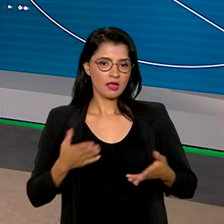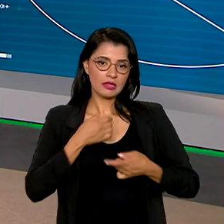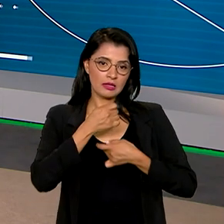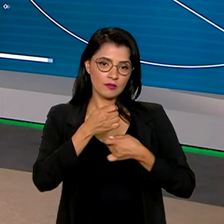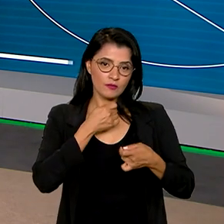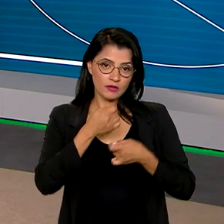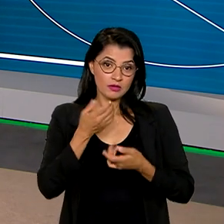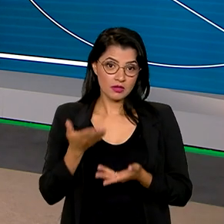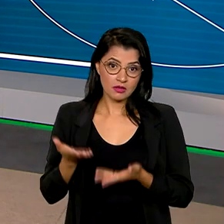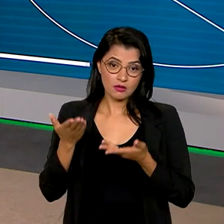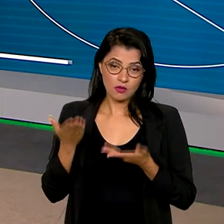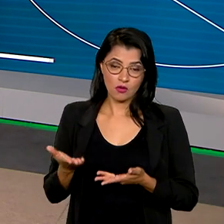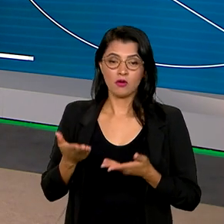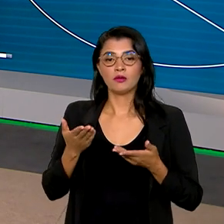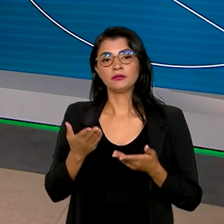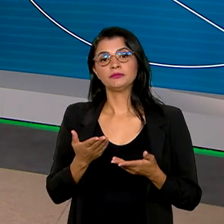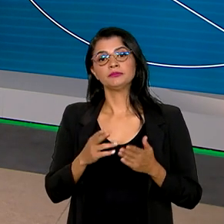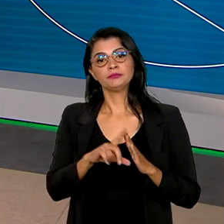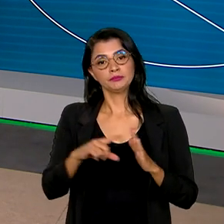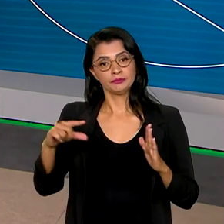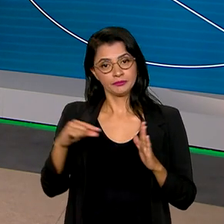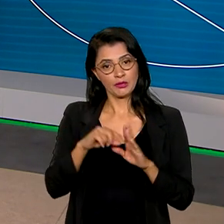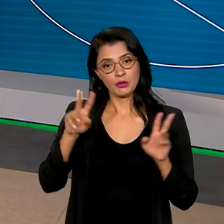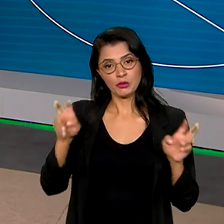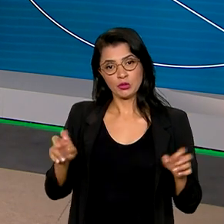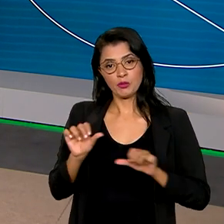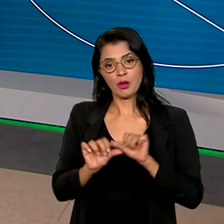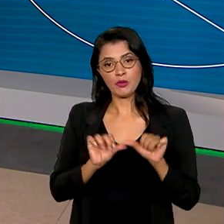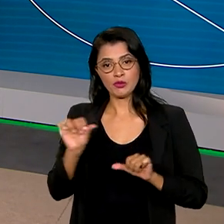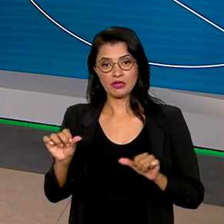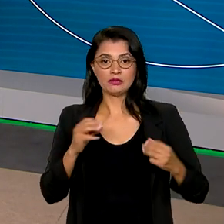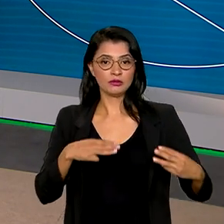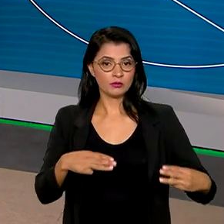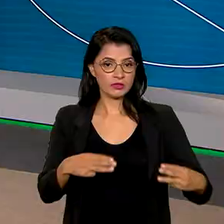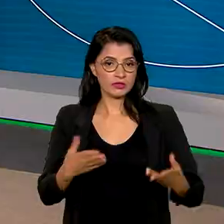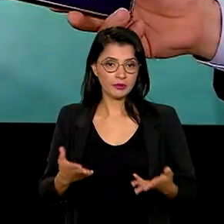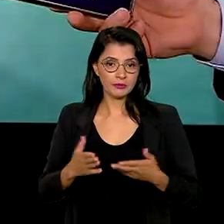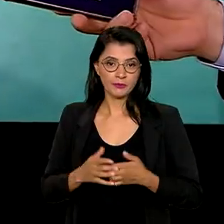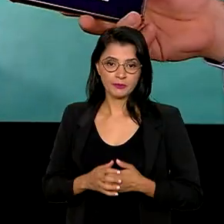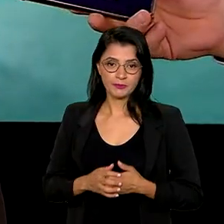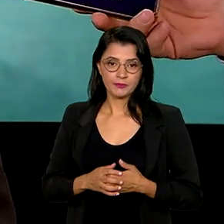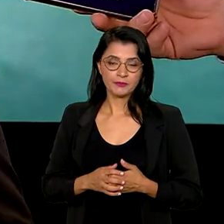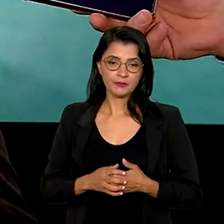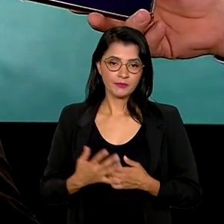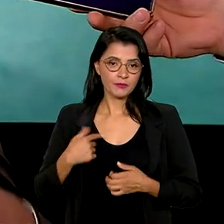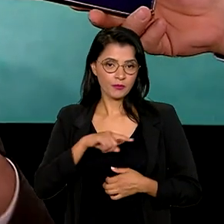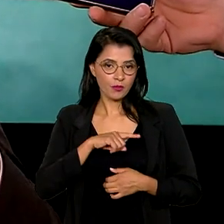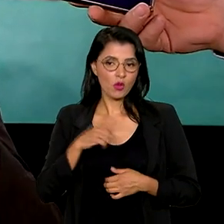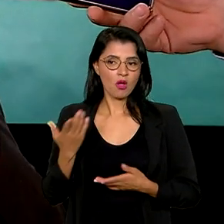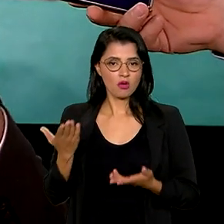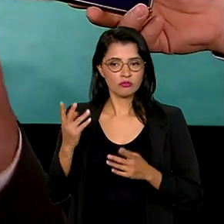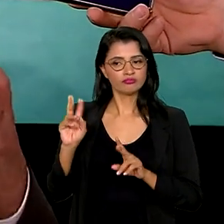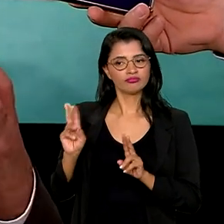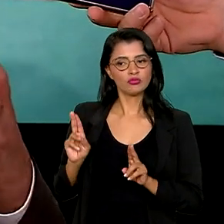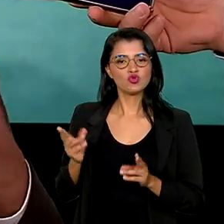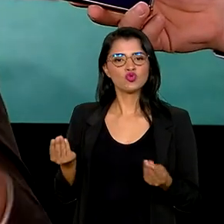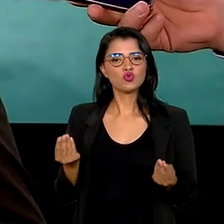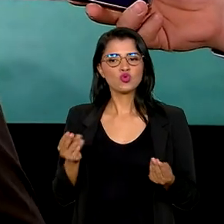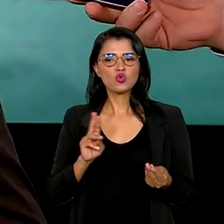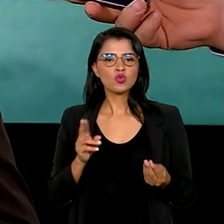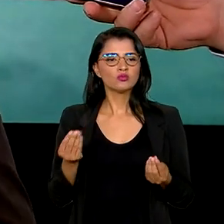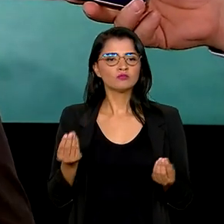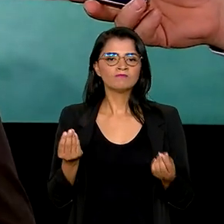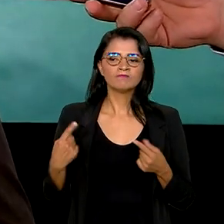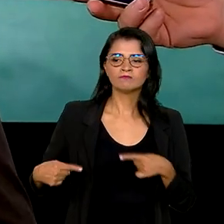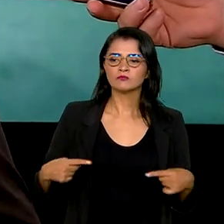a imprensa no Palácio do Planalto sobre a reforma ministerial nós estamos discutindo a denominação